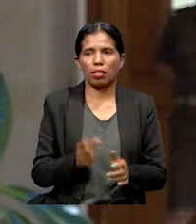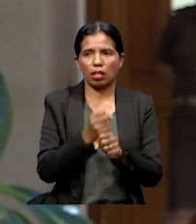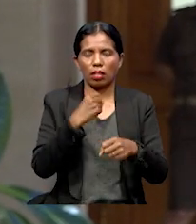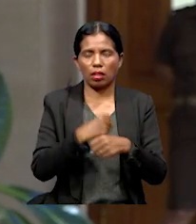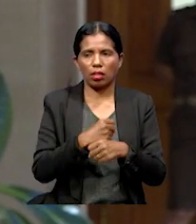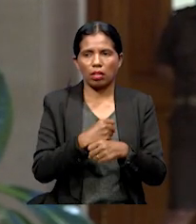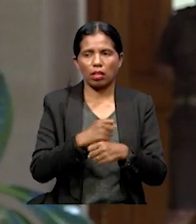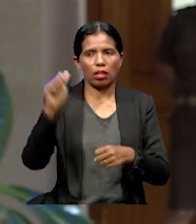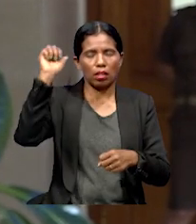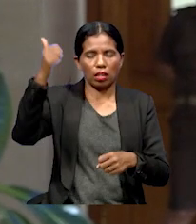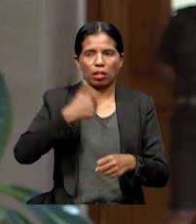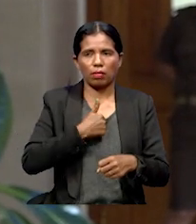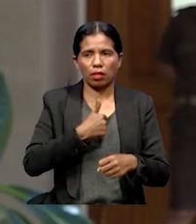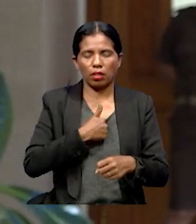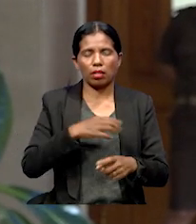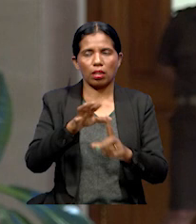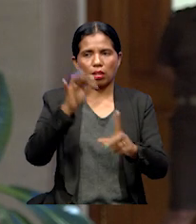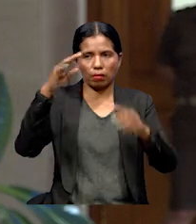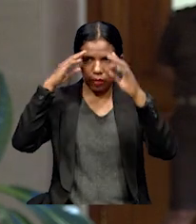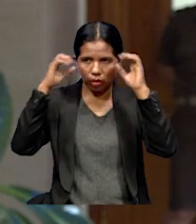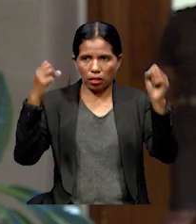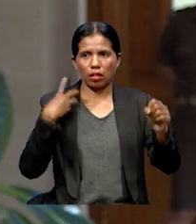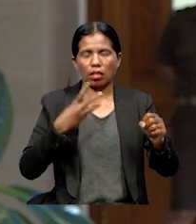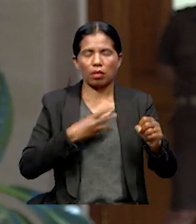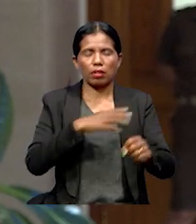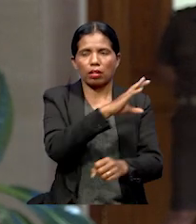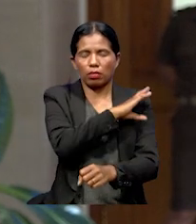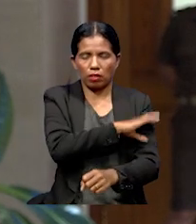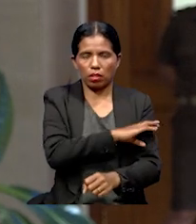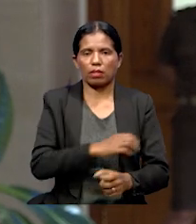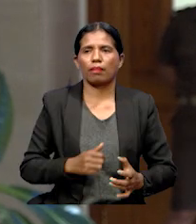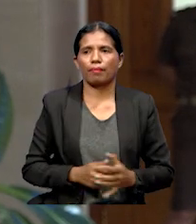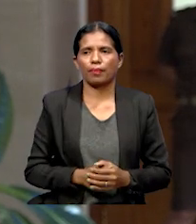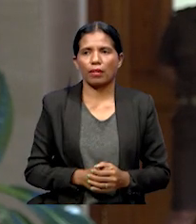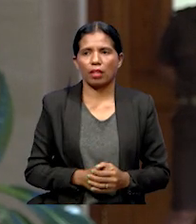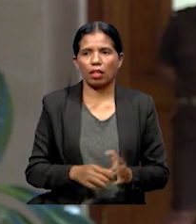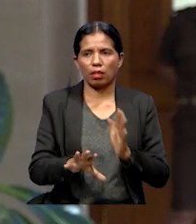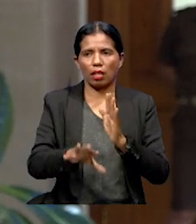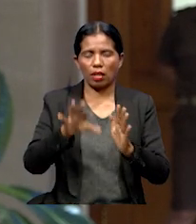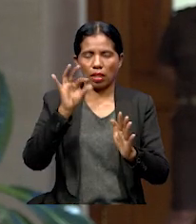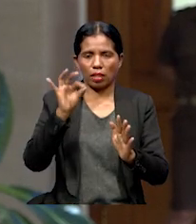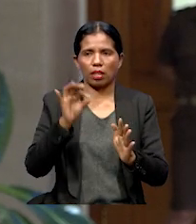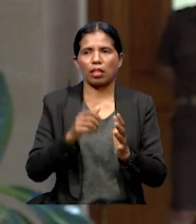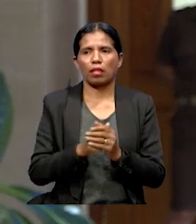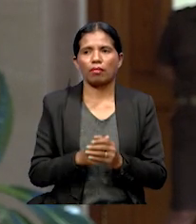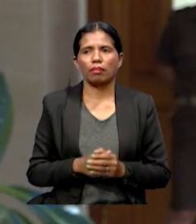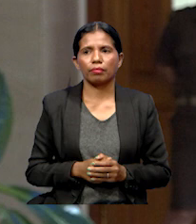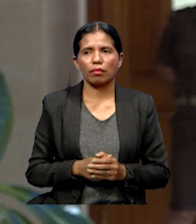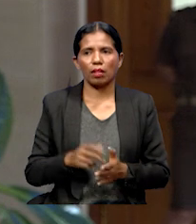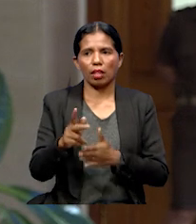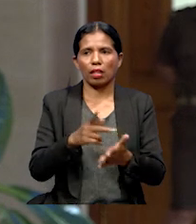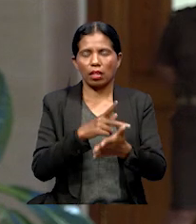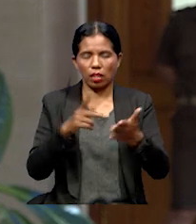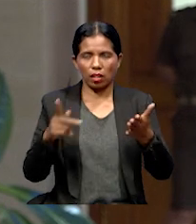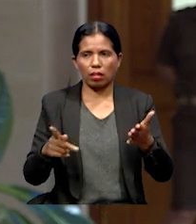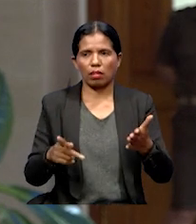com a campanha, tu sabe, eleição presidencial, há uma segurança externa. Ah, em caso de reta apanha de crime por